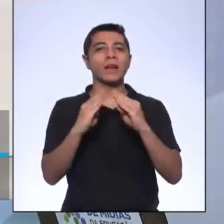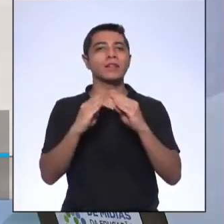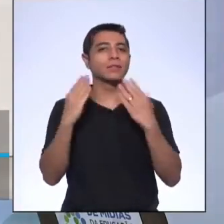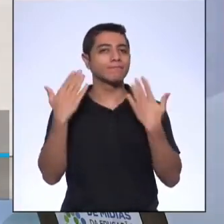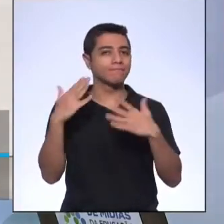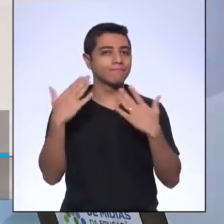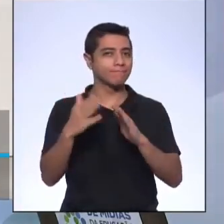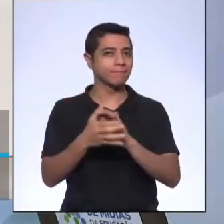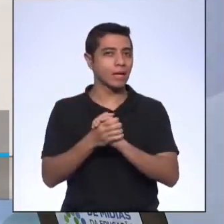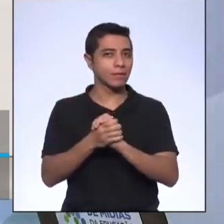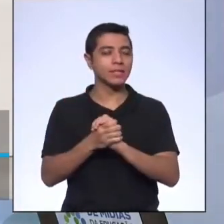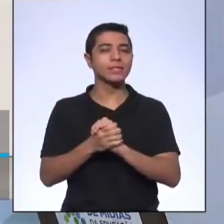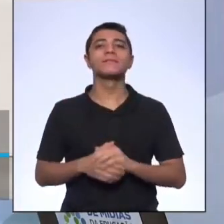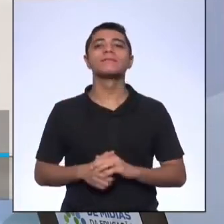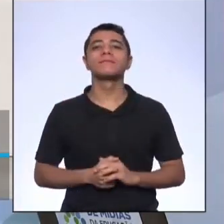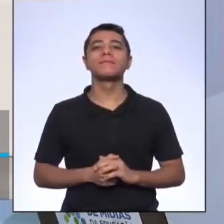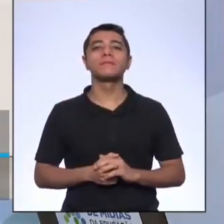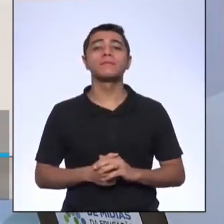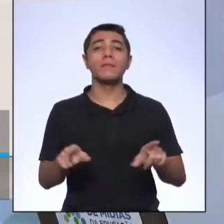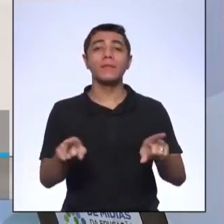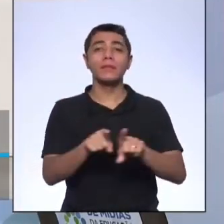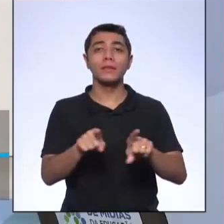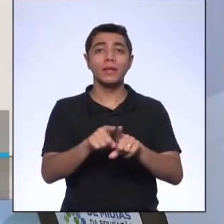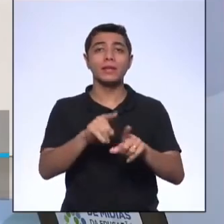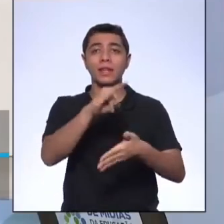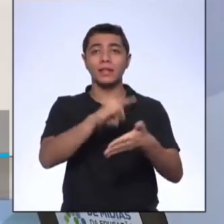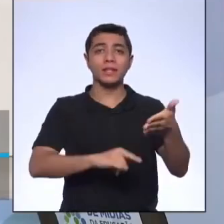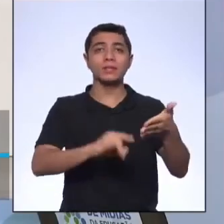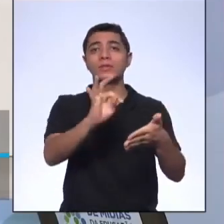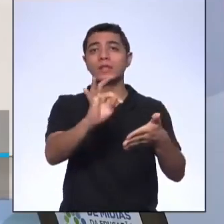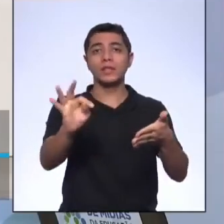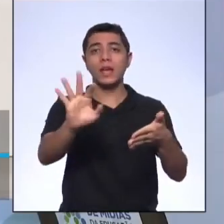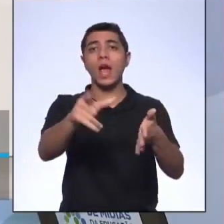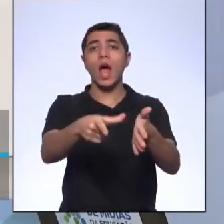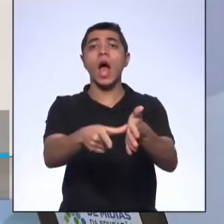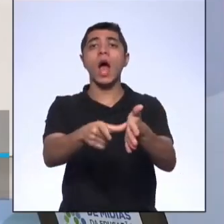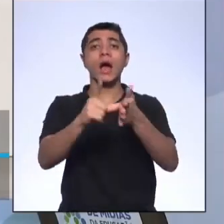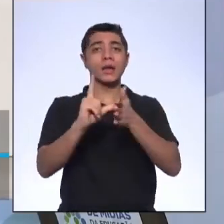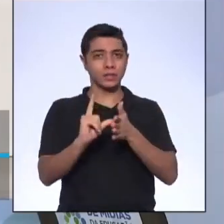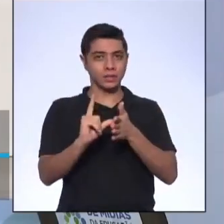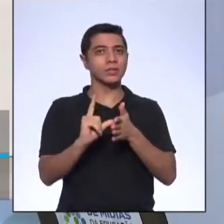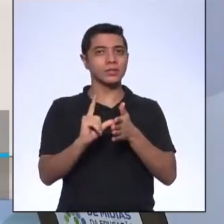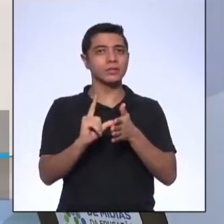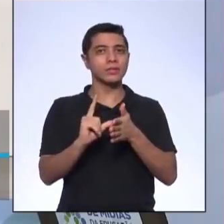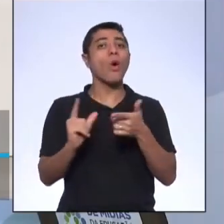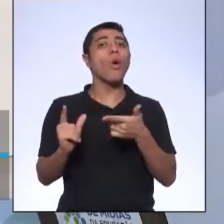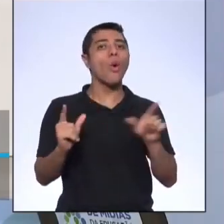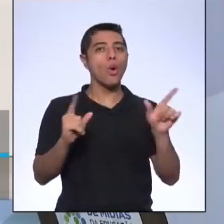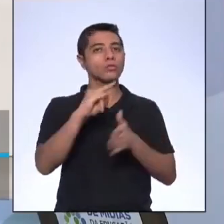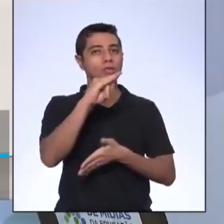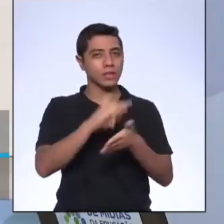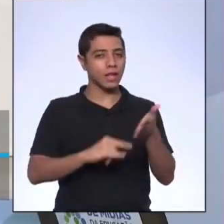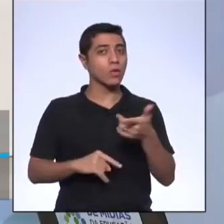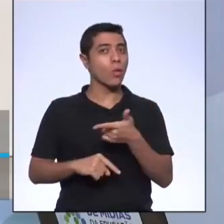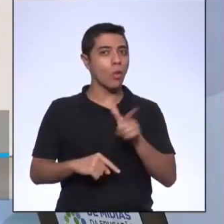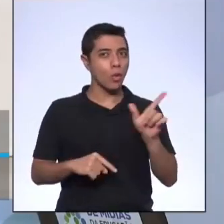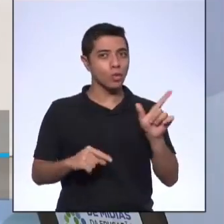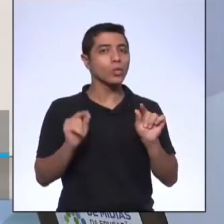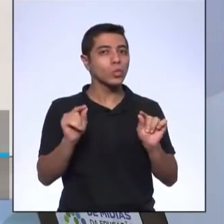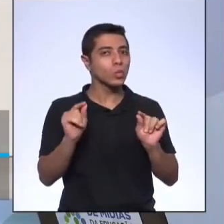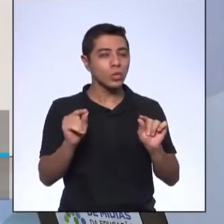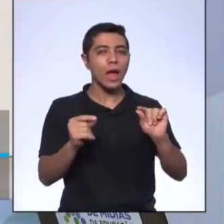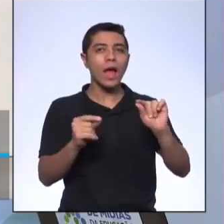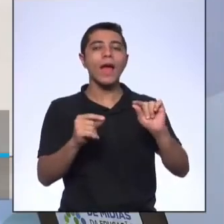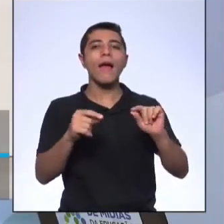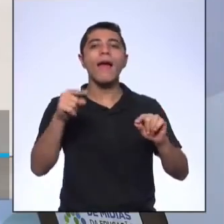Tratado de Tordesilhas, que inclusive é o mais importante aí para a gente fazer esse desmonte desse mito, que é o próprio descobrimento da